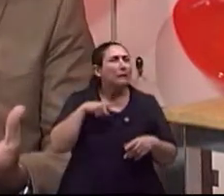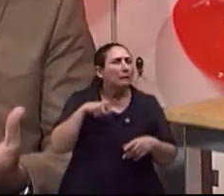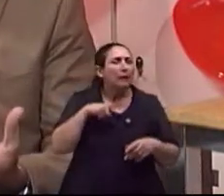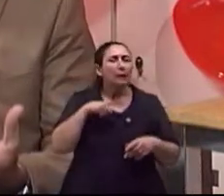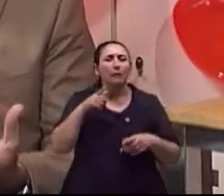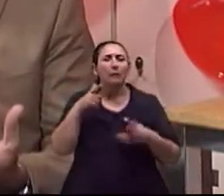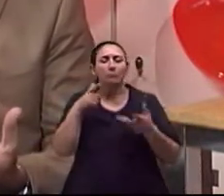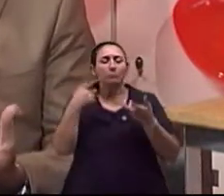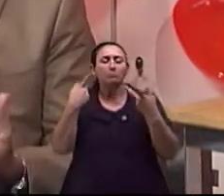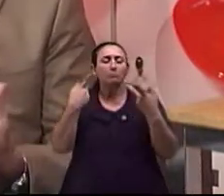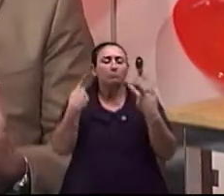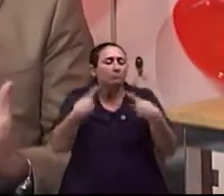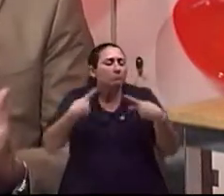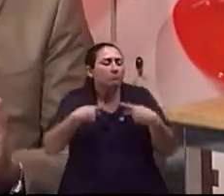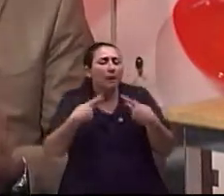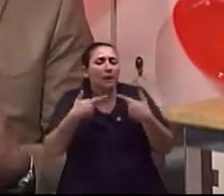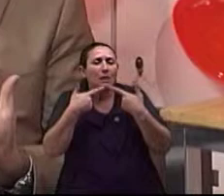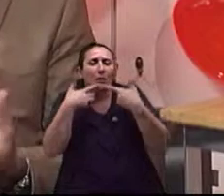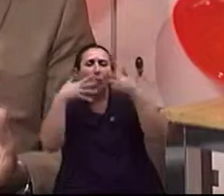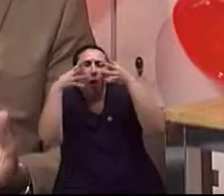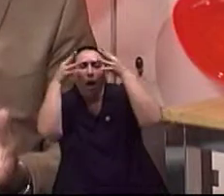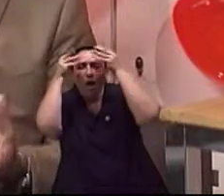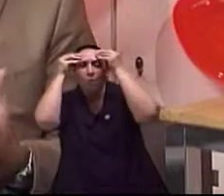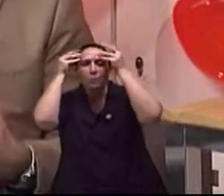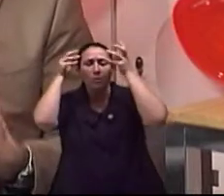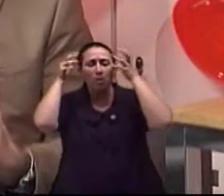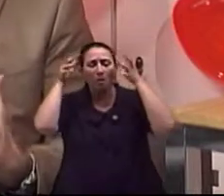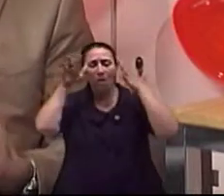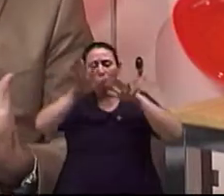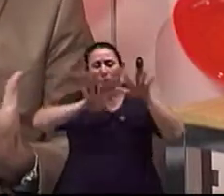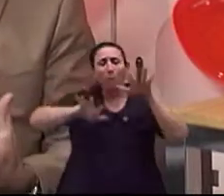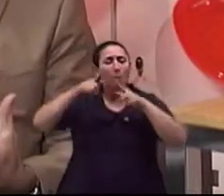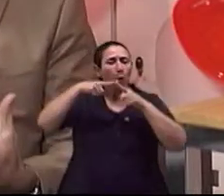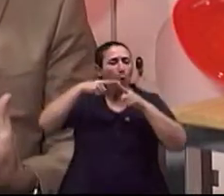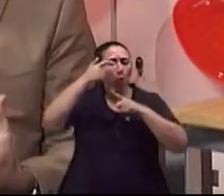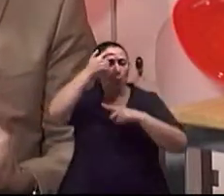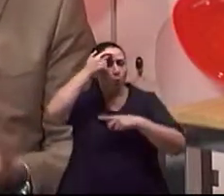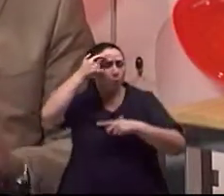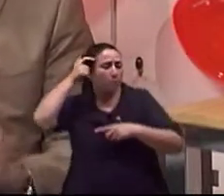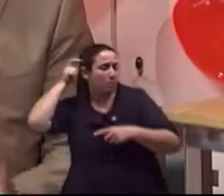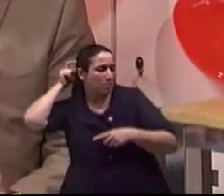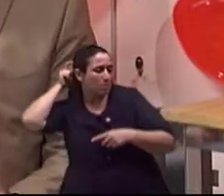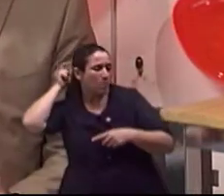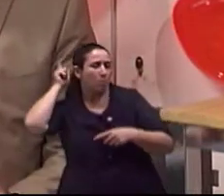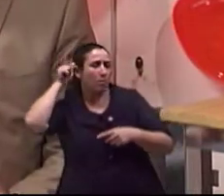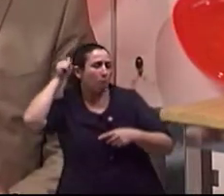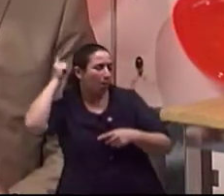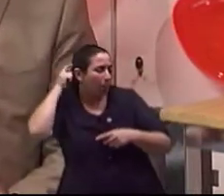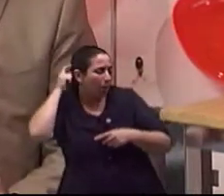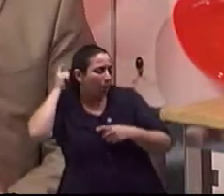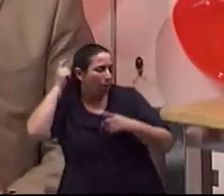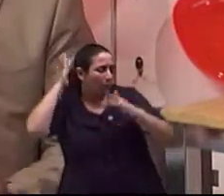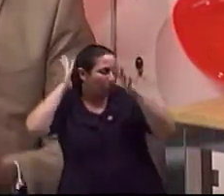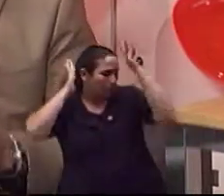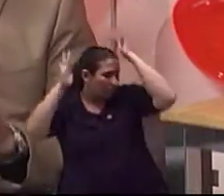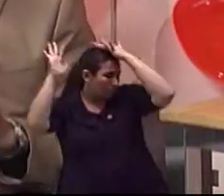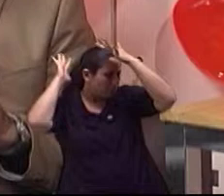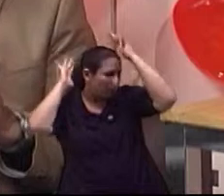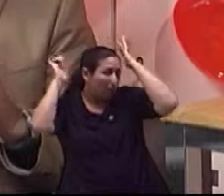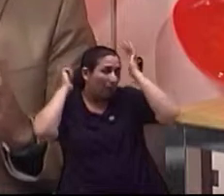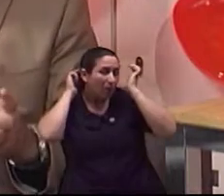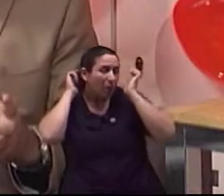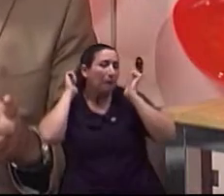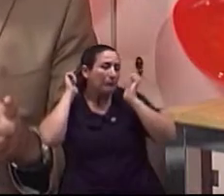linguagem também porque o nosso inconsciente ele traz toda essa questão da espiritualidade Naturalmente todos nós